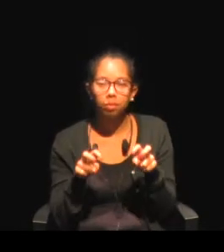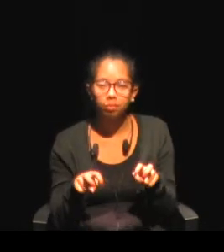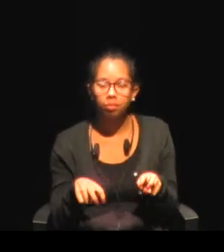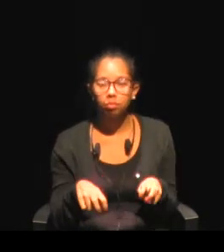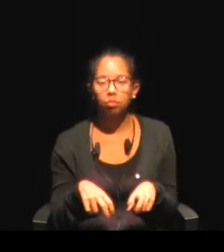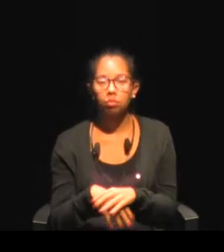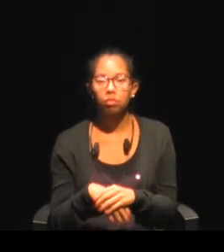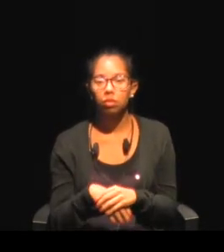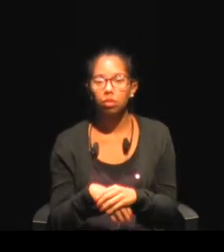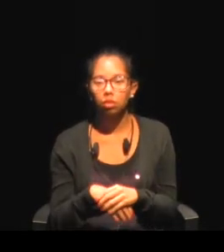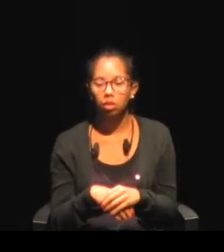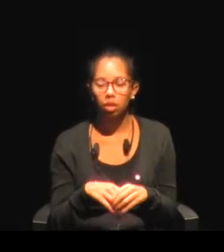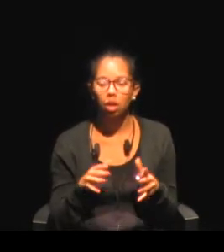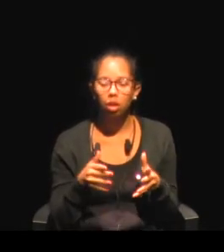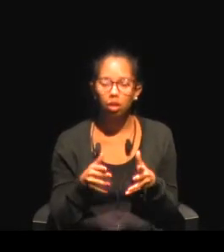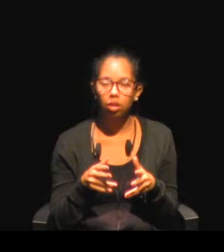auditório, né,